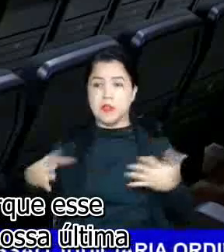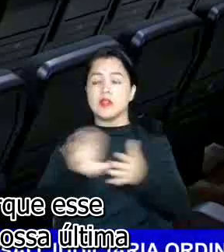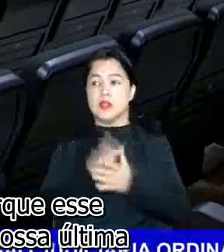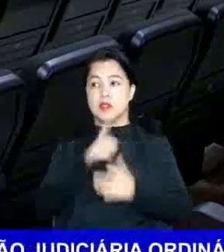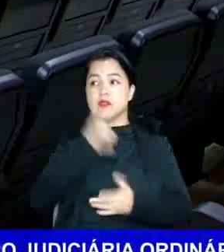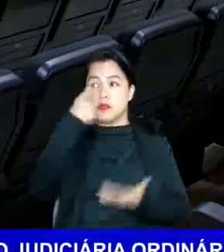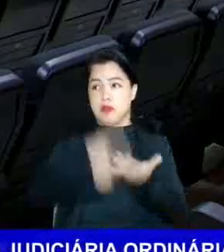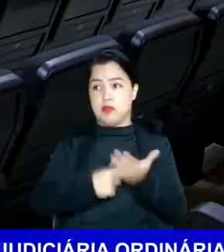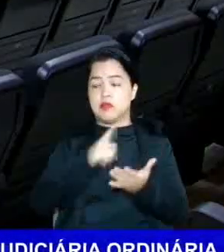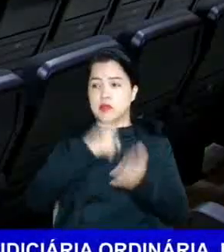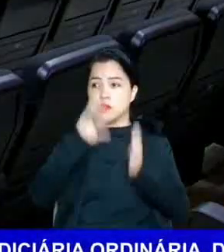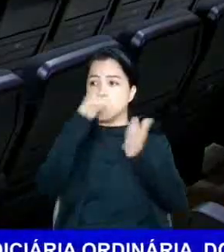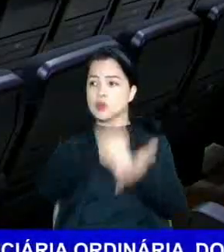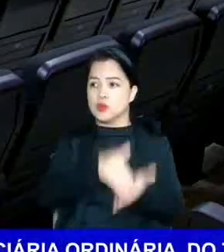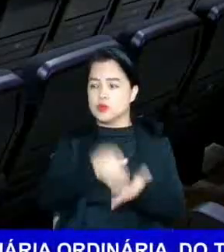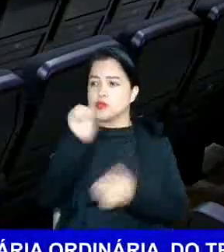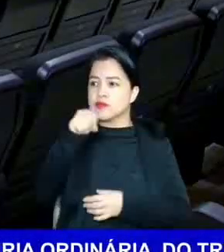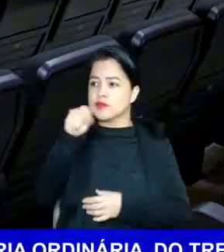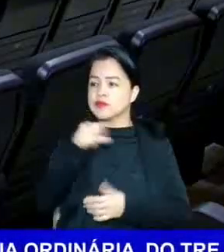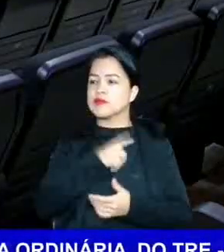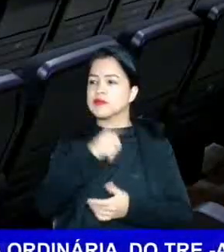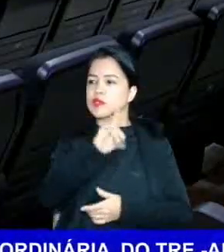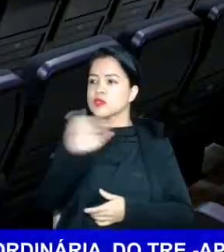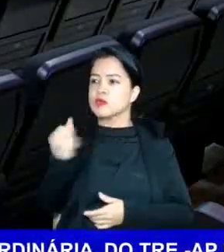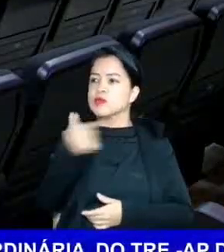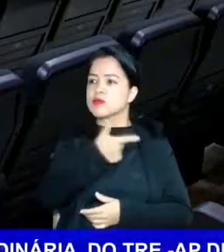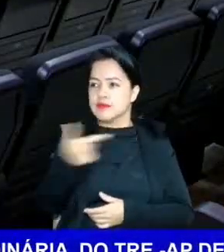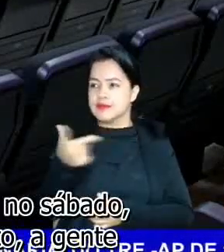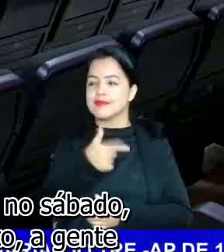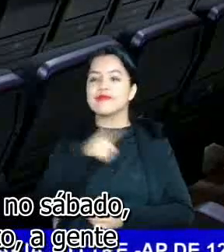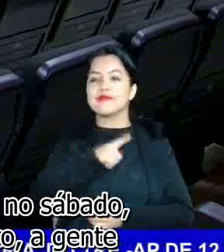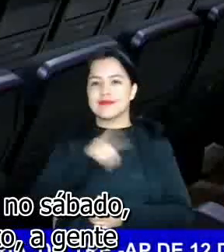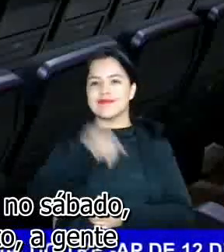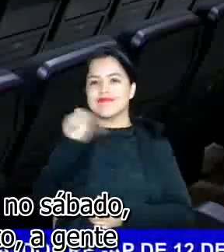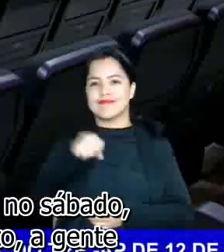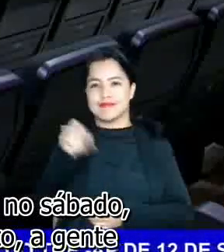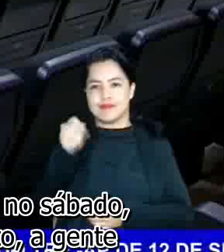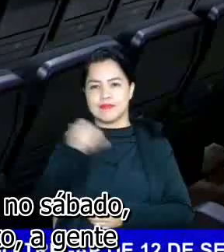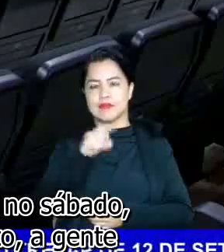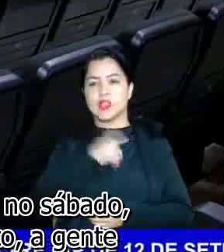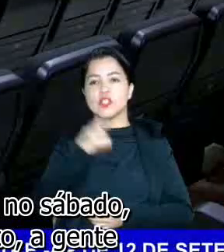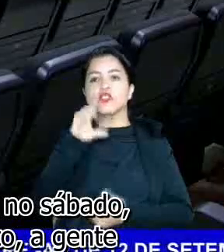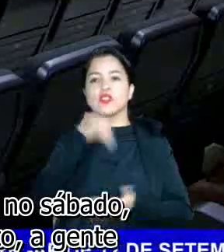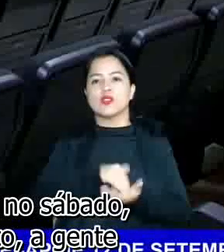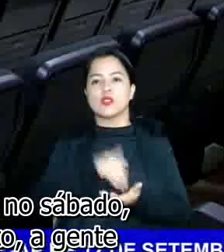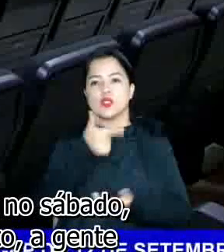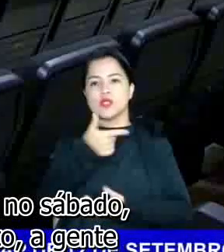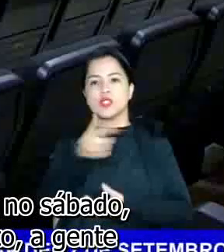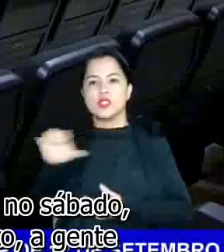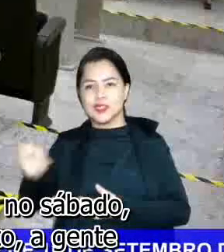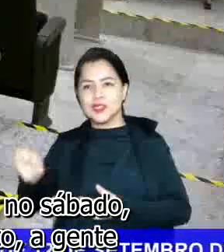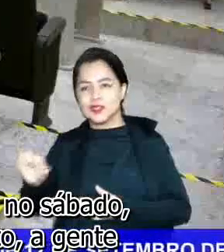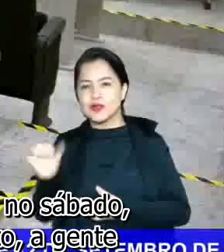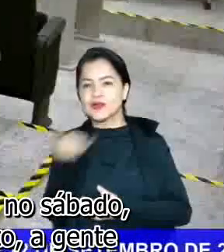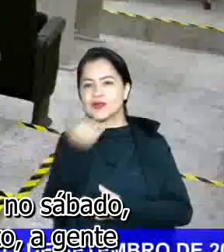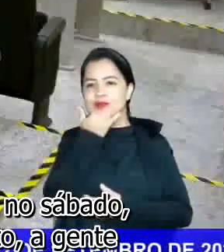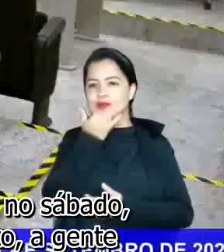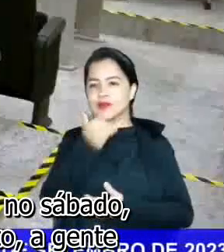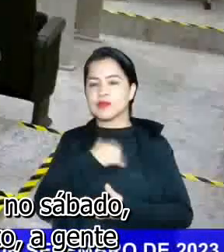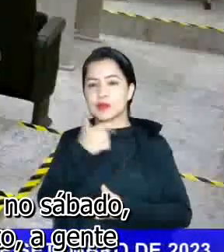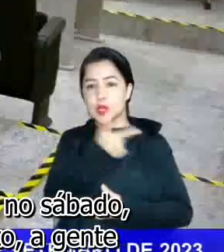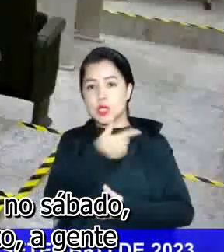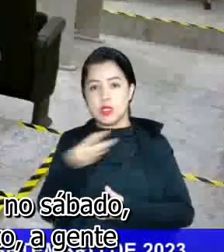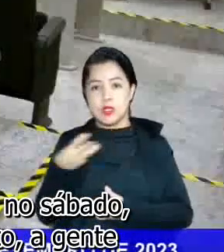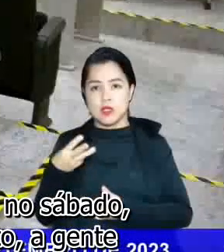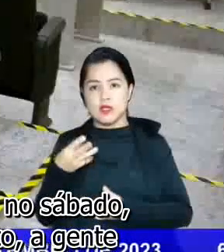engano, é a nossa última. Dia 22 tem. A última é a 29. A última, Tina, é a 29, tá? Perdão. Então,